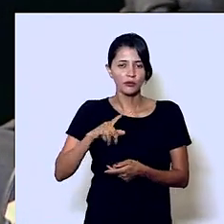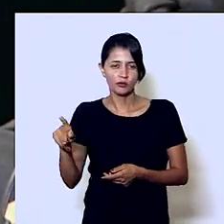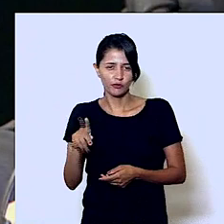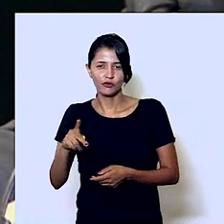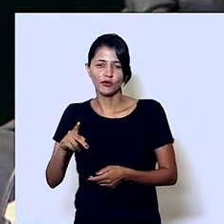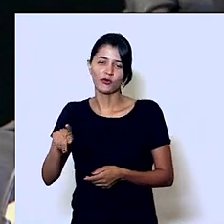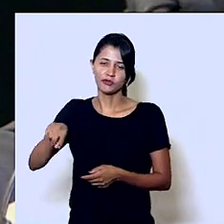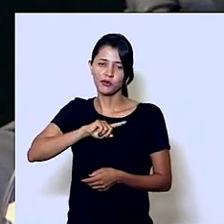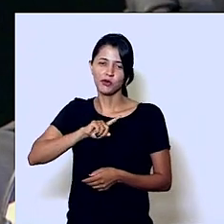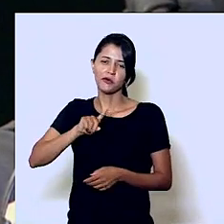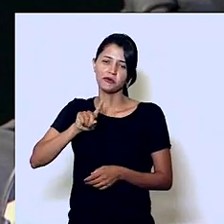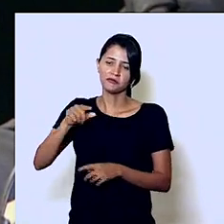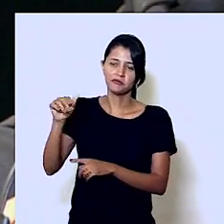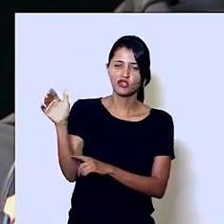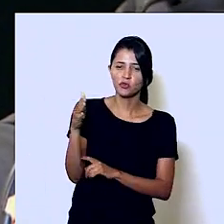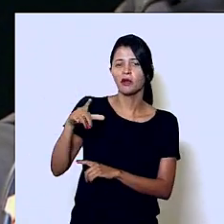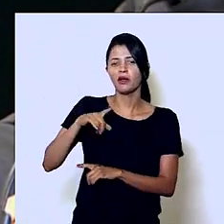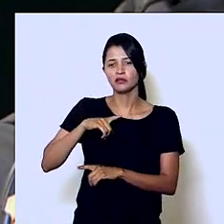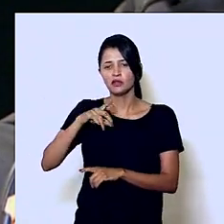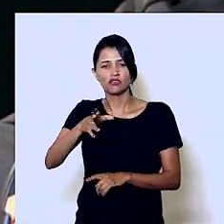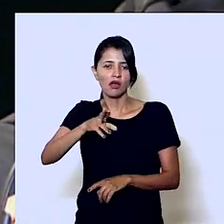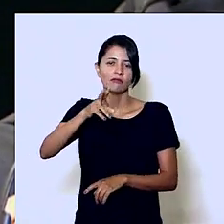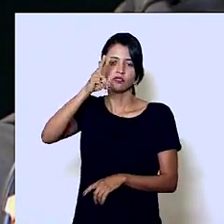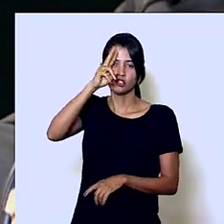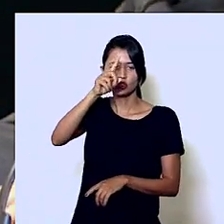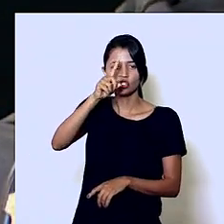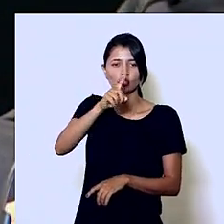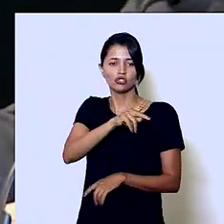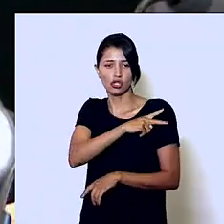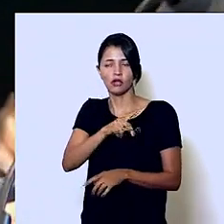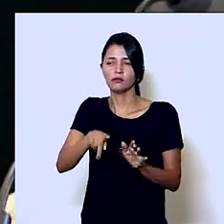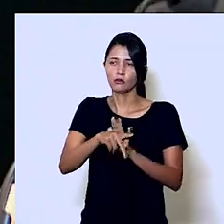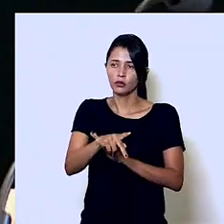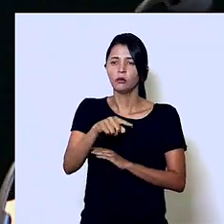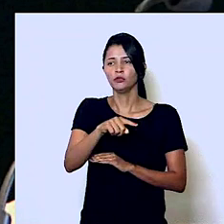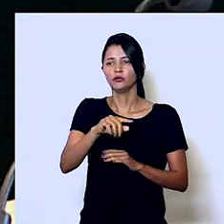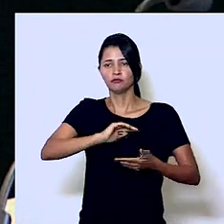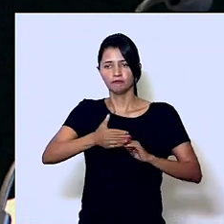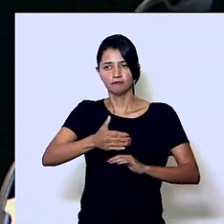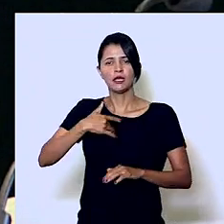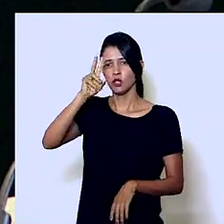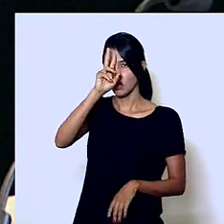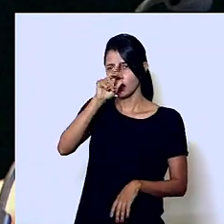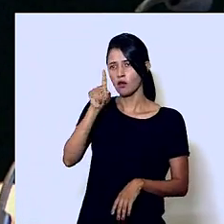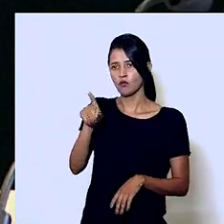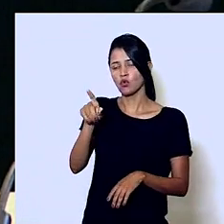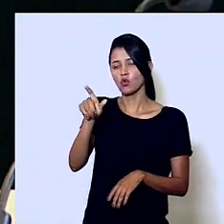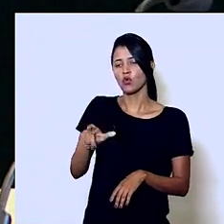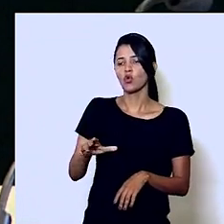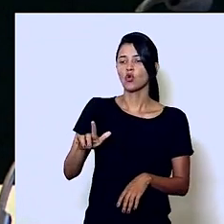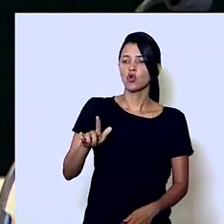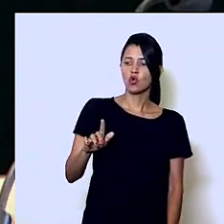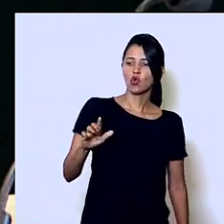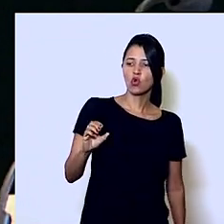eram chefes da casa. E eu me lembro que o nosso saudoso Godofredo, bem lembrado aqui, que era uma grande figura,